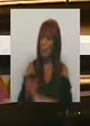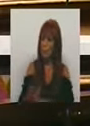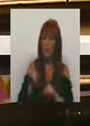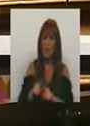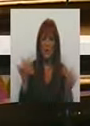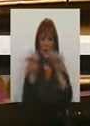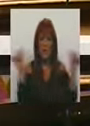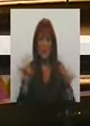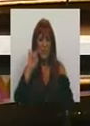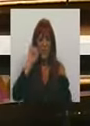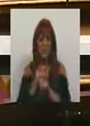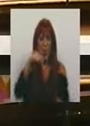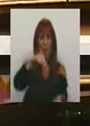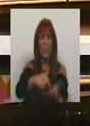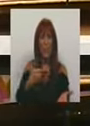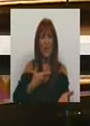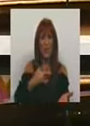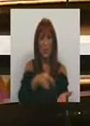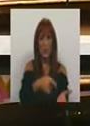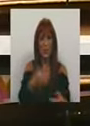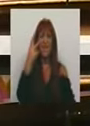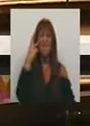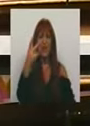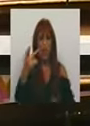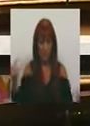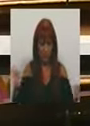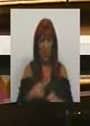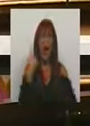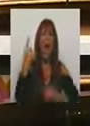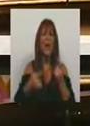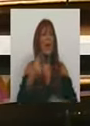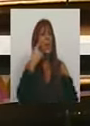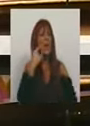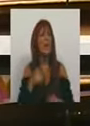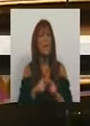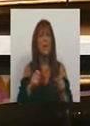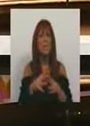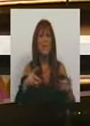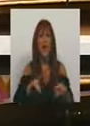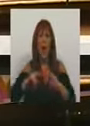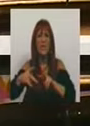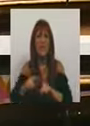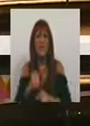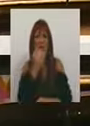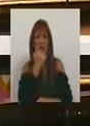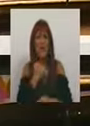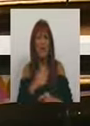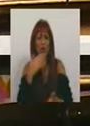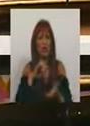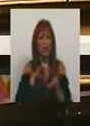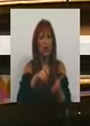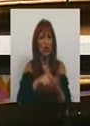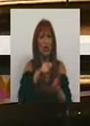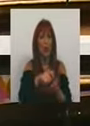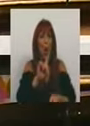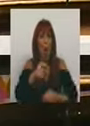ao sistema de cobrança de dívidas. Vejamos, alguém conhece meio alternativo à satisfação de créditos